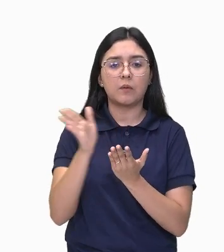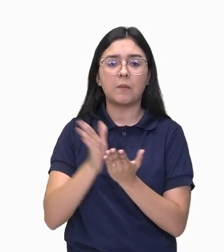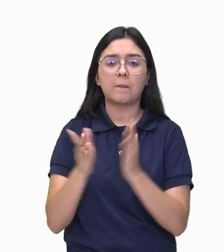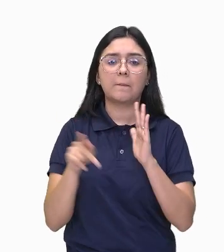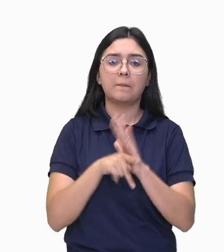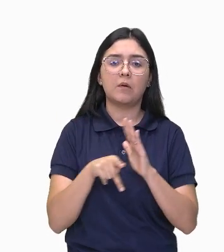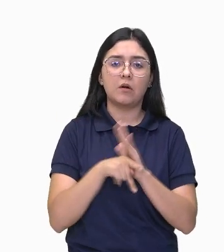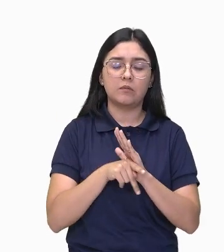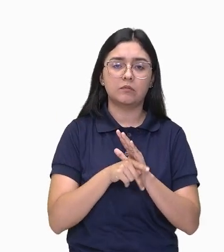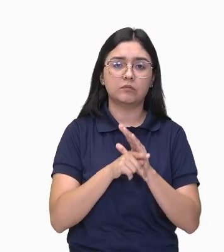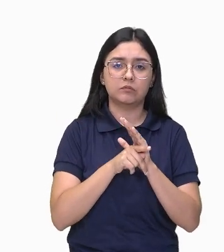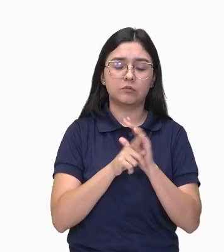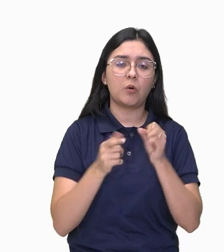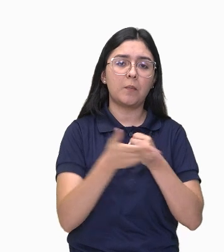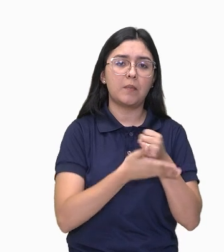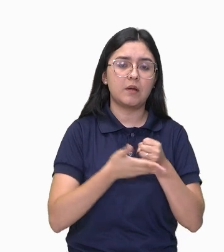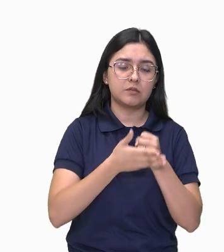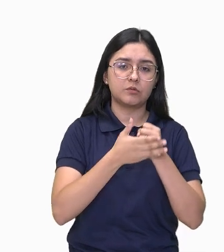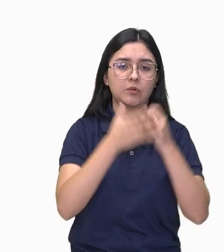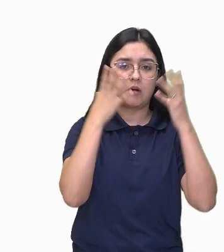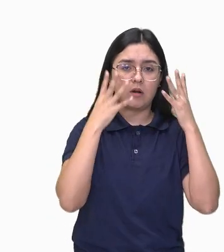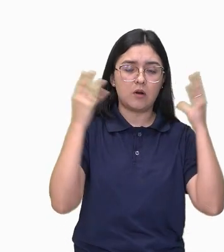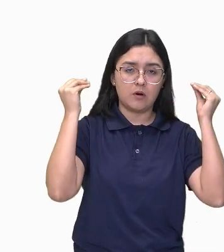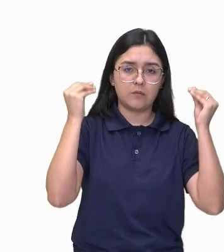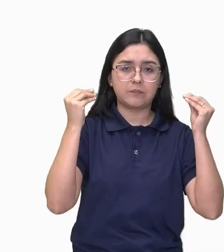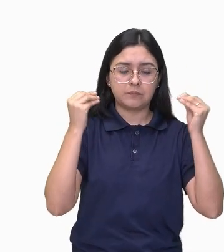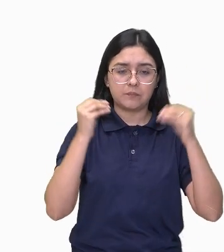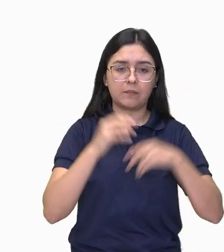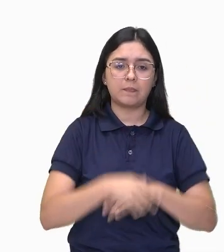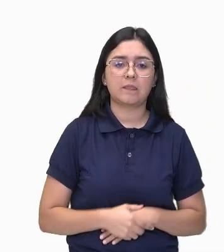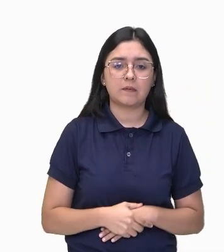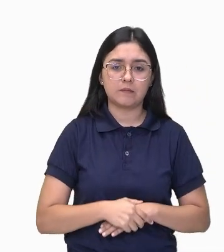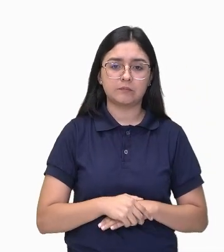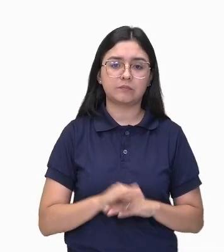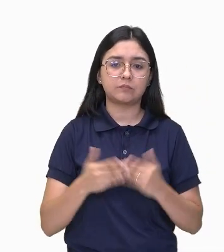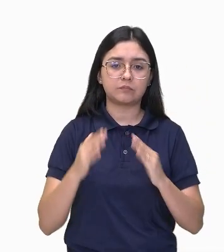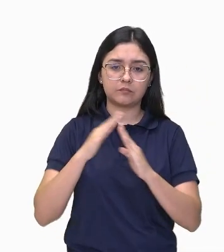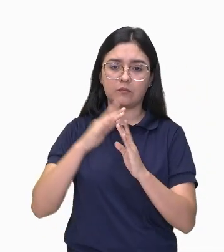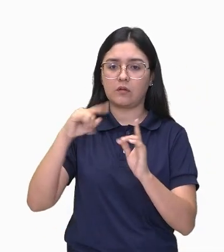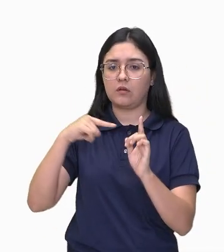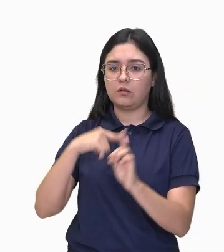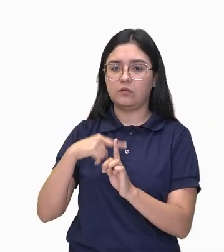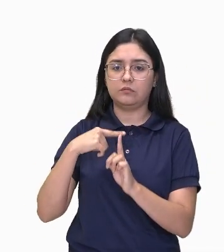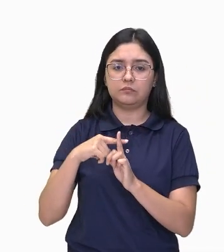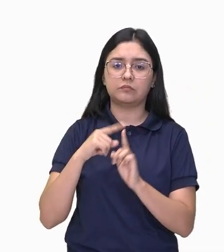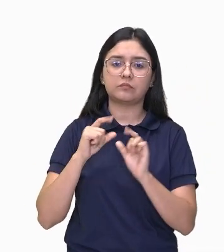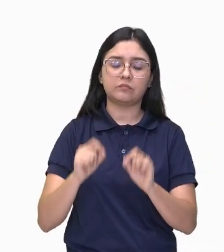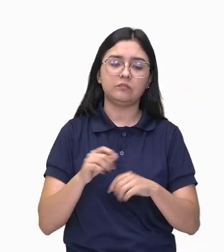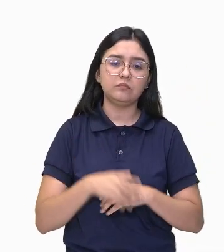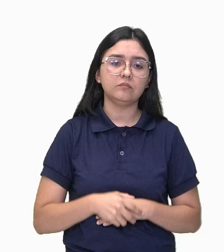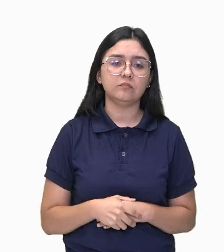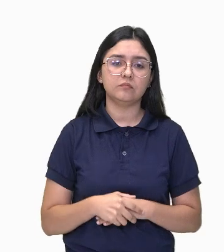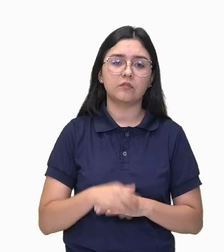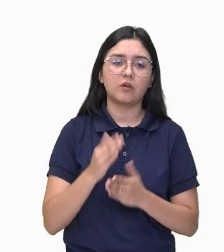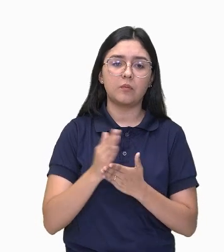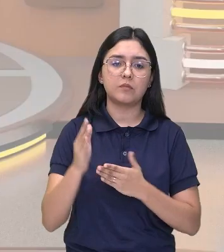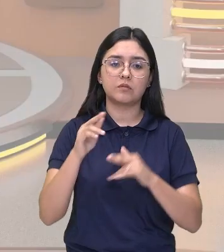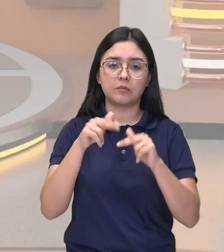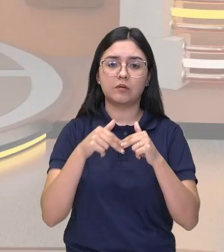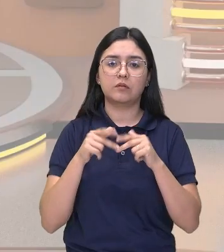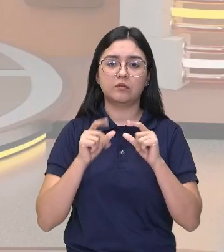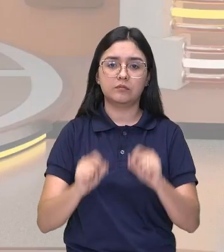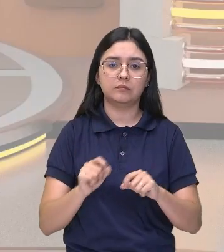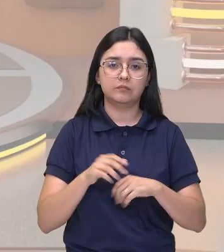do calvinismo, inclusive as próprias igrejas presbiterianas, que é uma igreja herdeira diretamente ali do